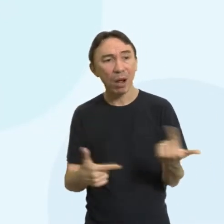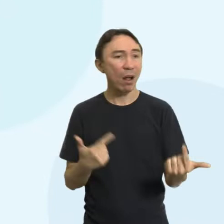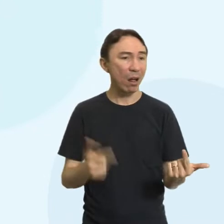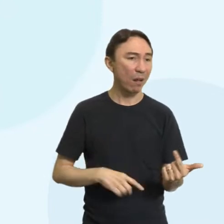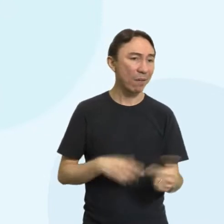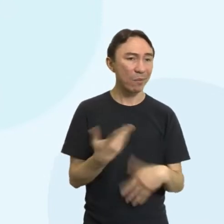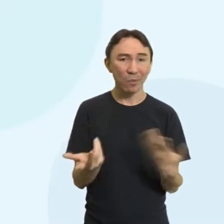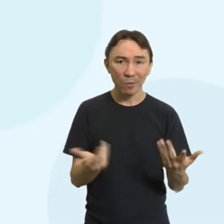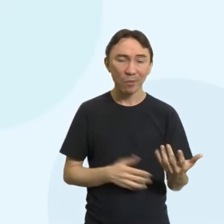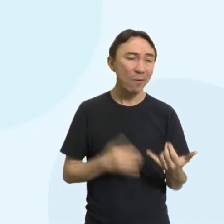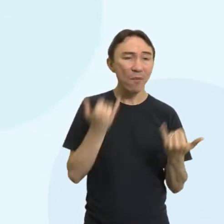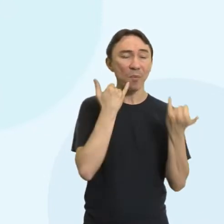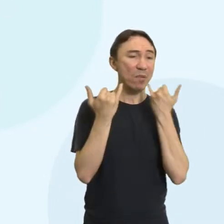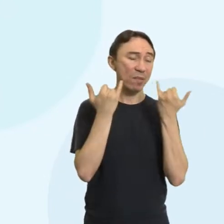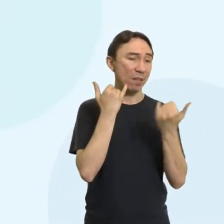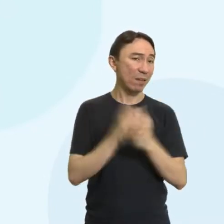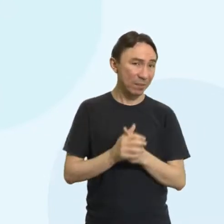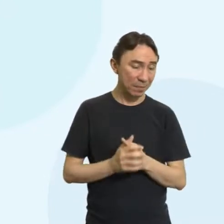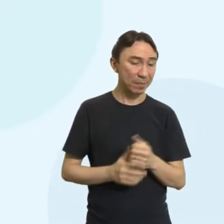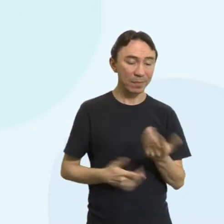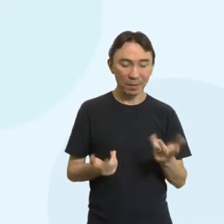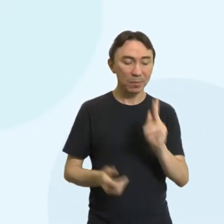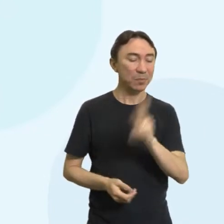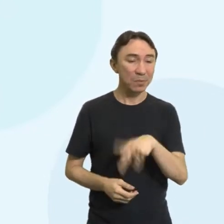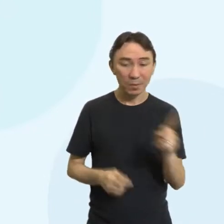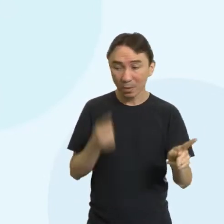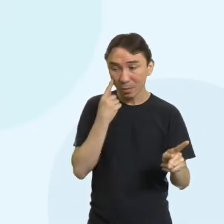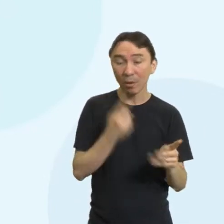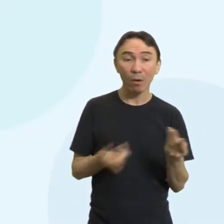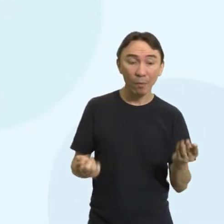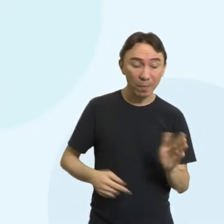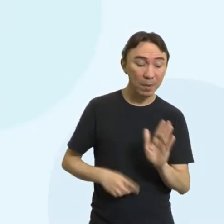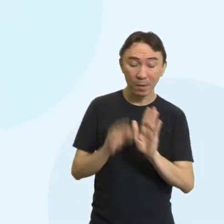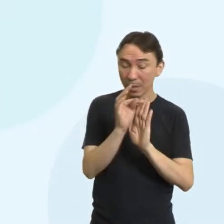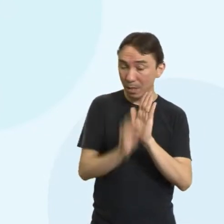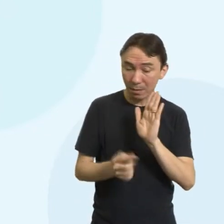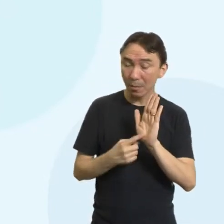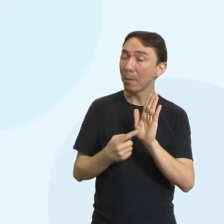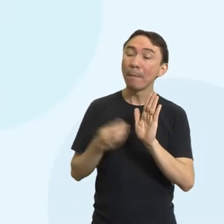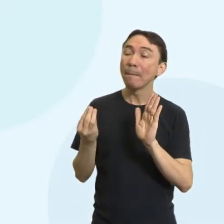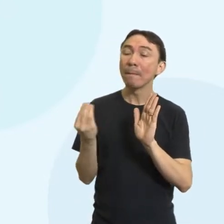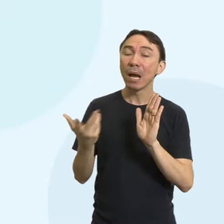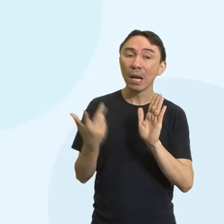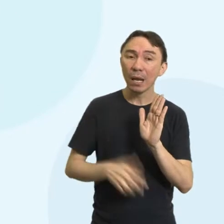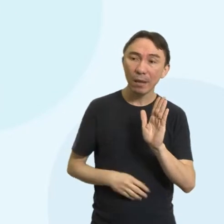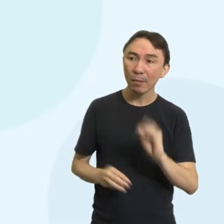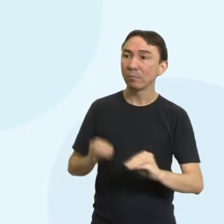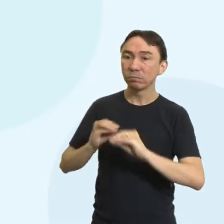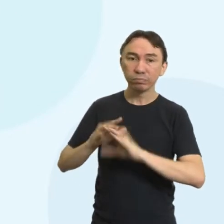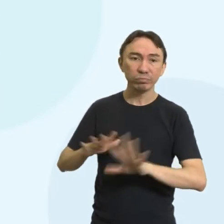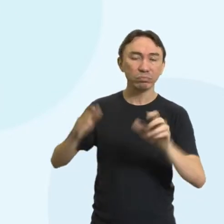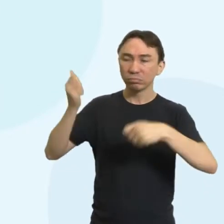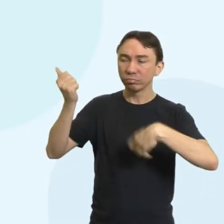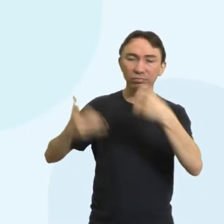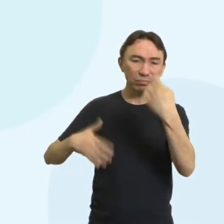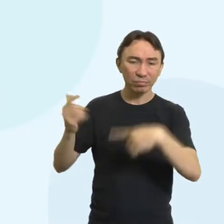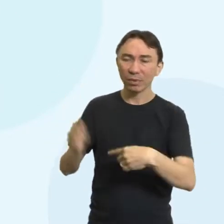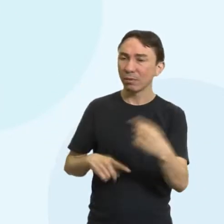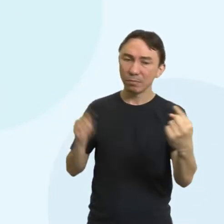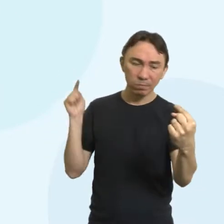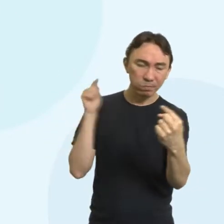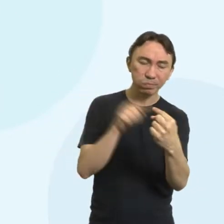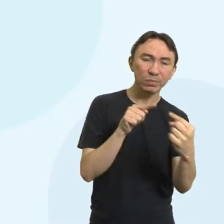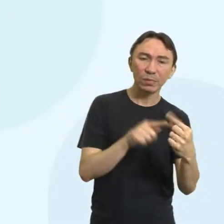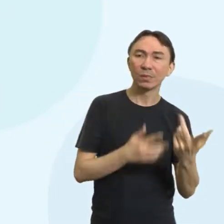texto, então, explicitar para os estudantes. Nós vamos ler esse texto para tal propósito. Né, para responder a uma questão, para realizar